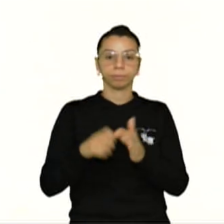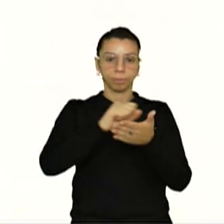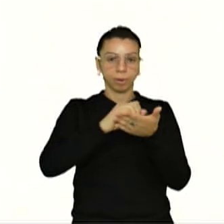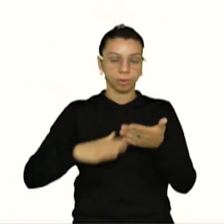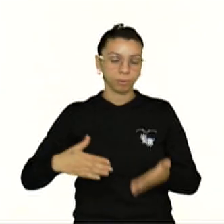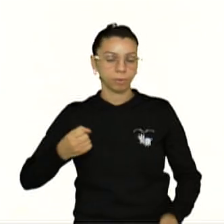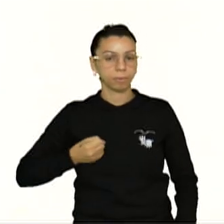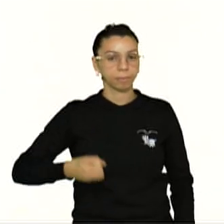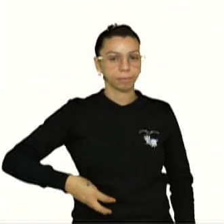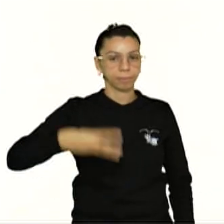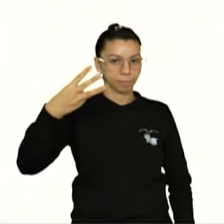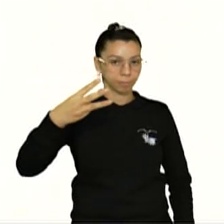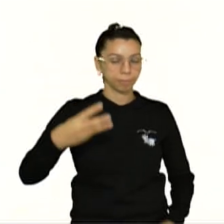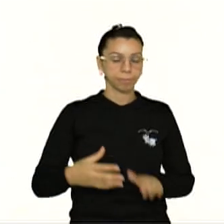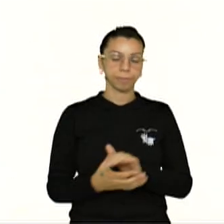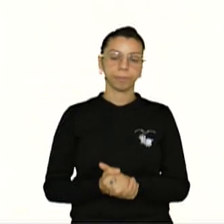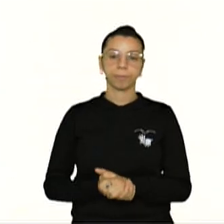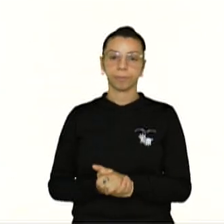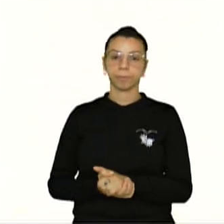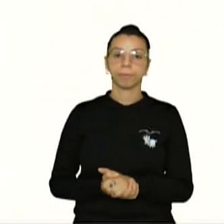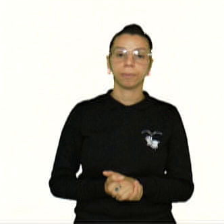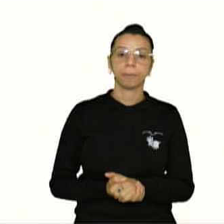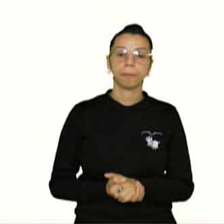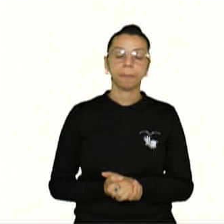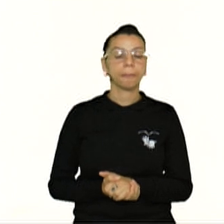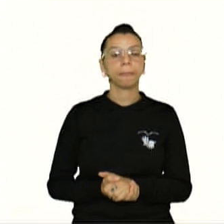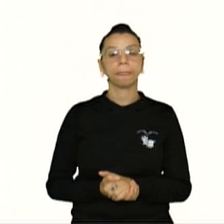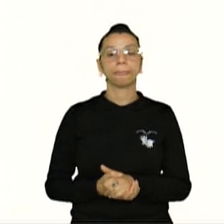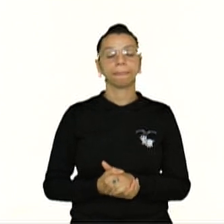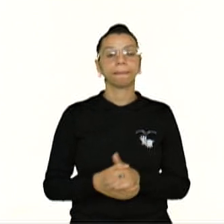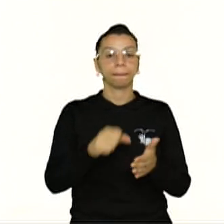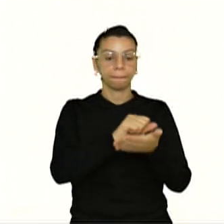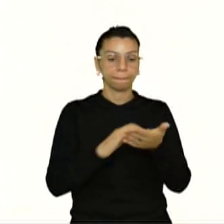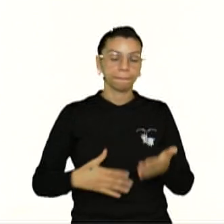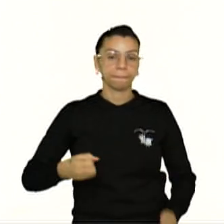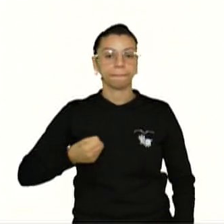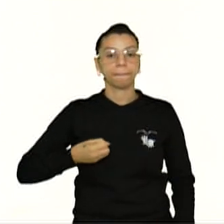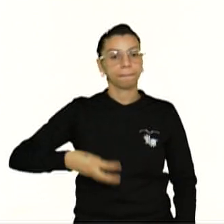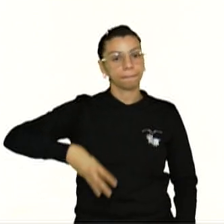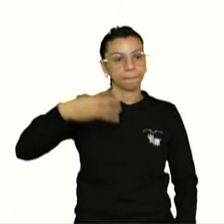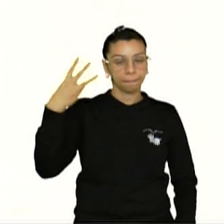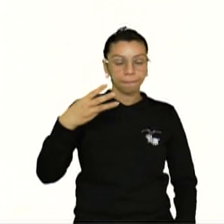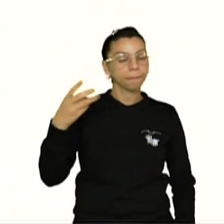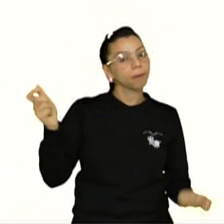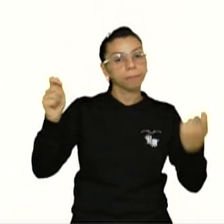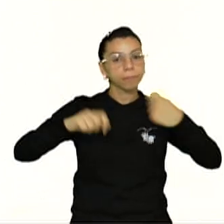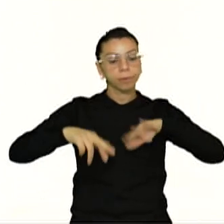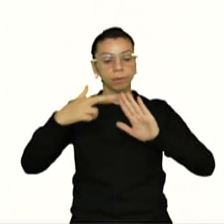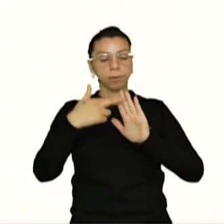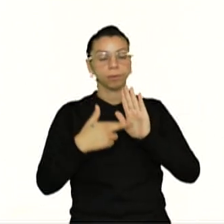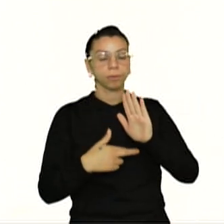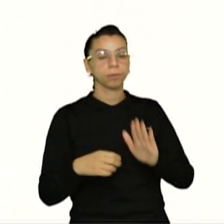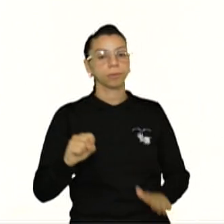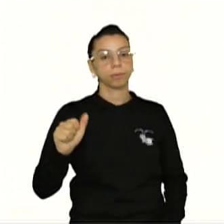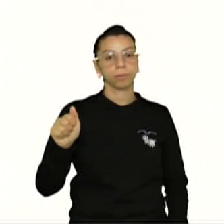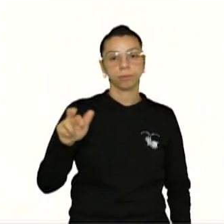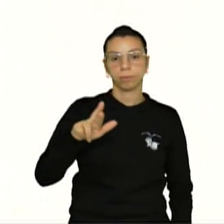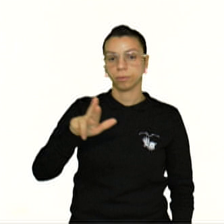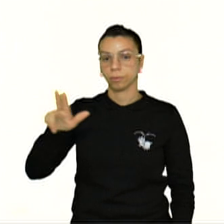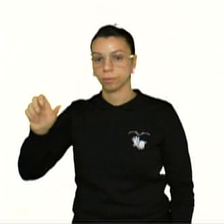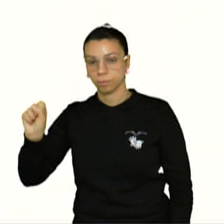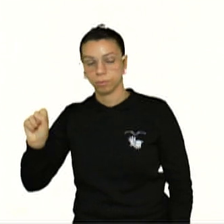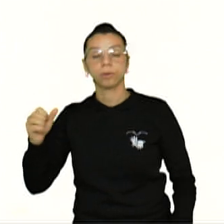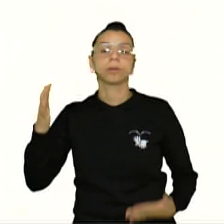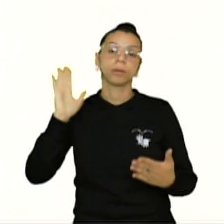Atividade 3. Bom, na atividade 3, pessoal, a gente vai simplesmente aplicar a regra de Sarros, né? Então, a gente já viu